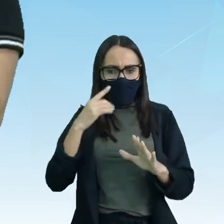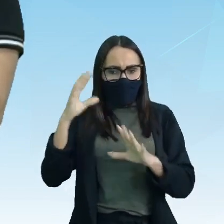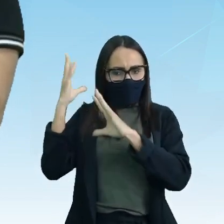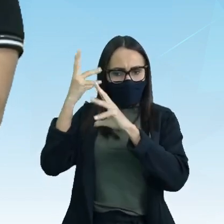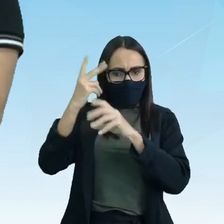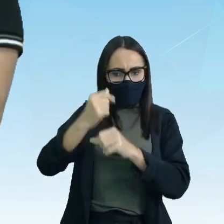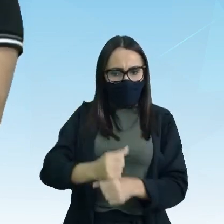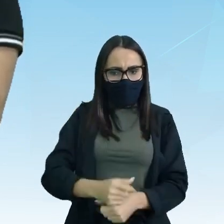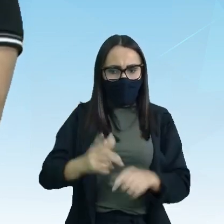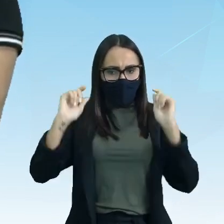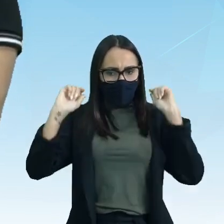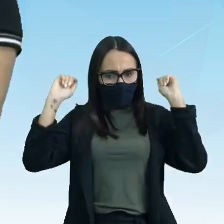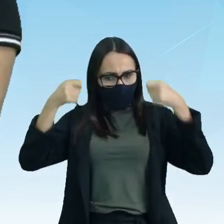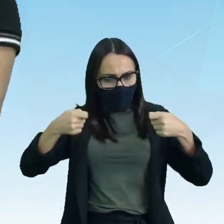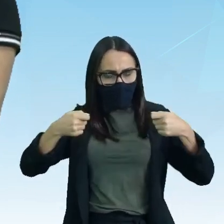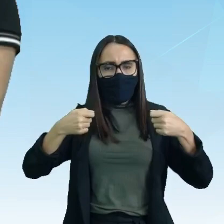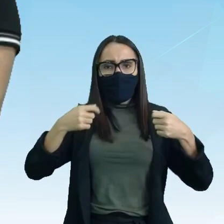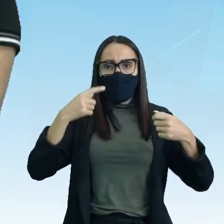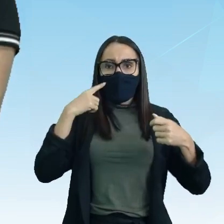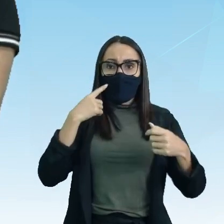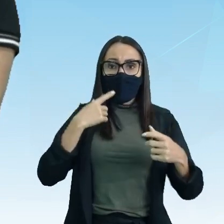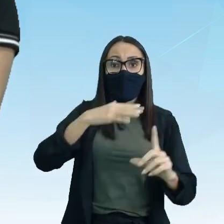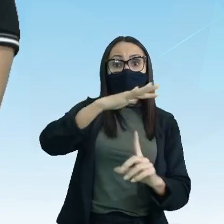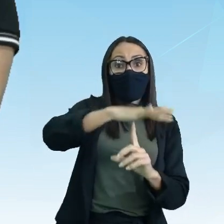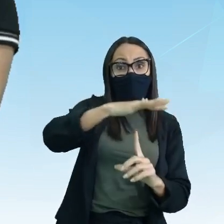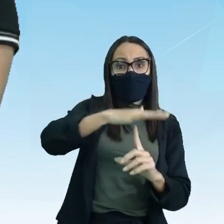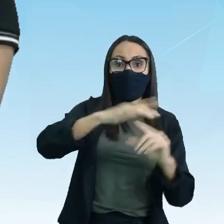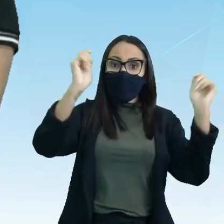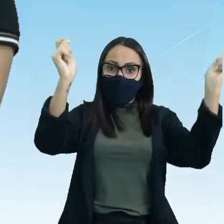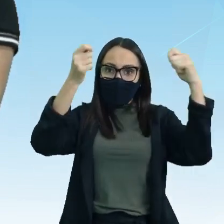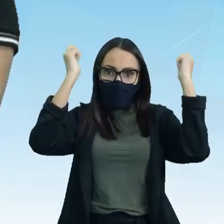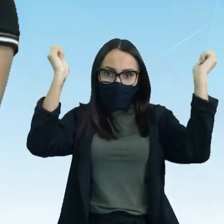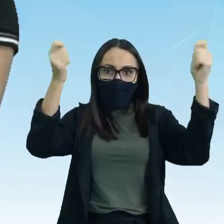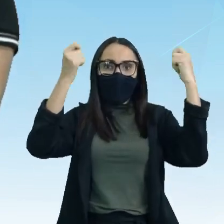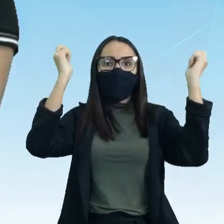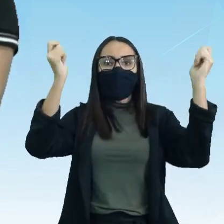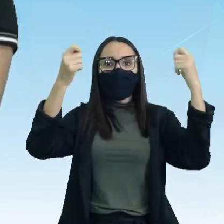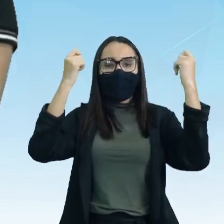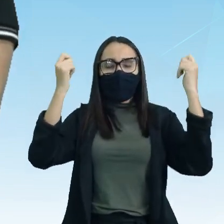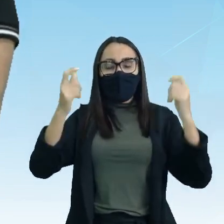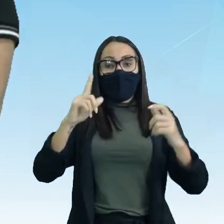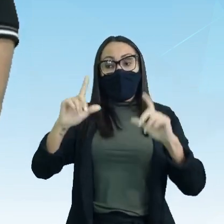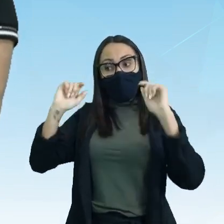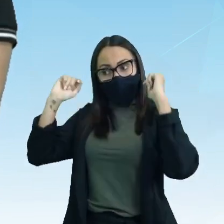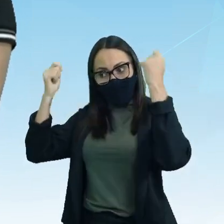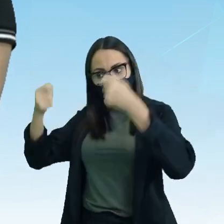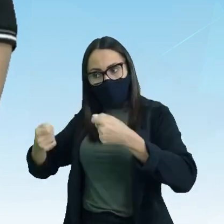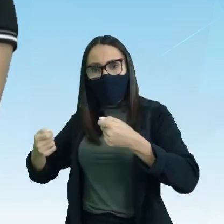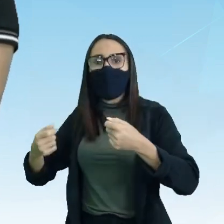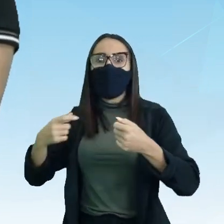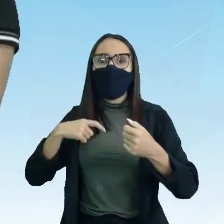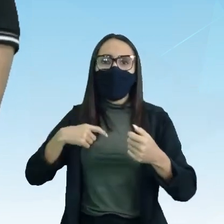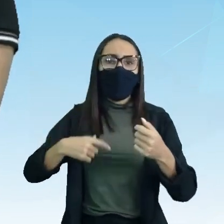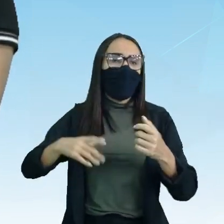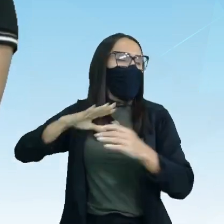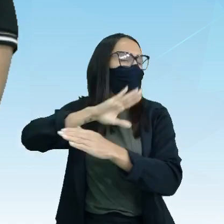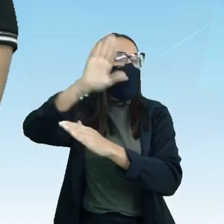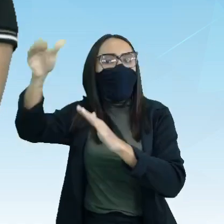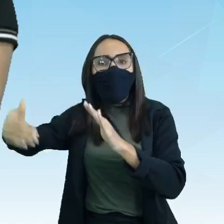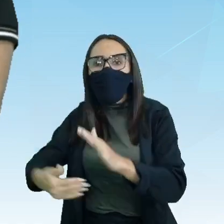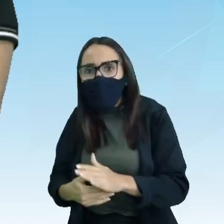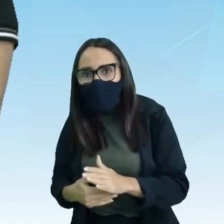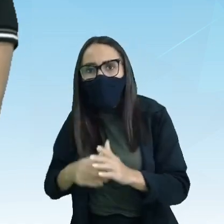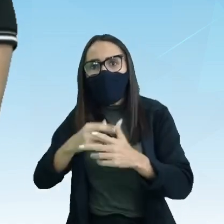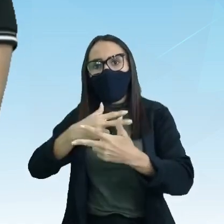São José, me lembrei da feira de Caruaru, né? Porque no mercado de São José tudo se tem, não é isso? Como na Uhum. feira de Caruaru tudo se